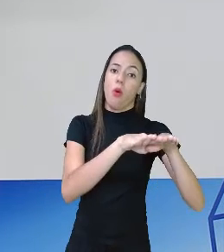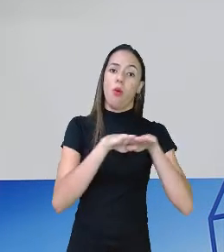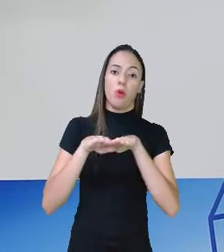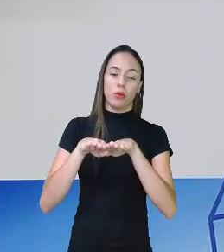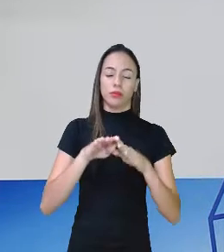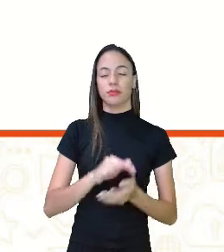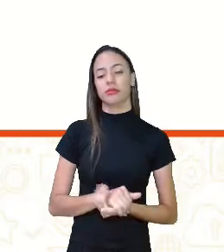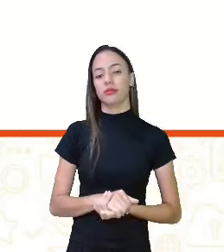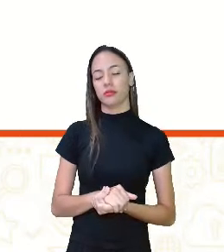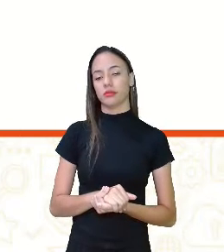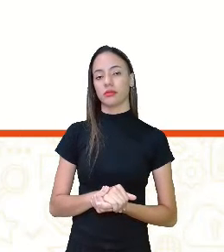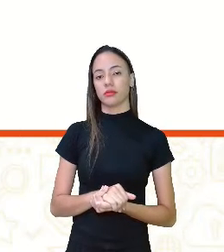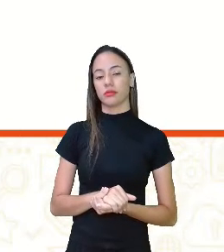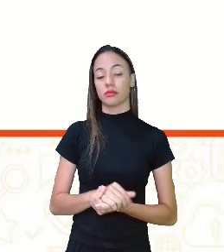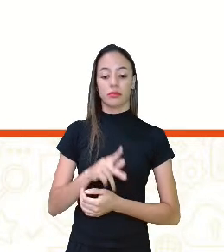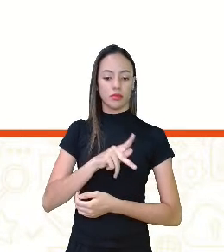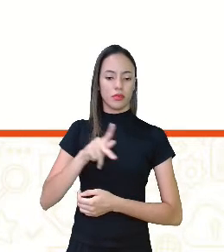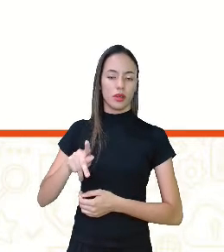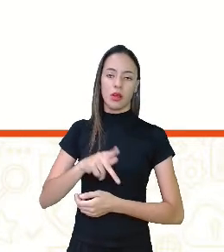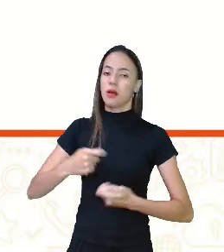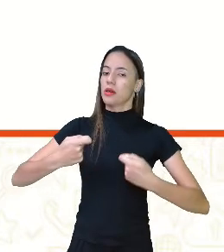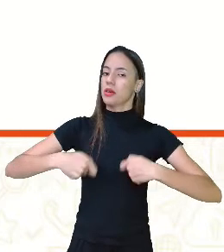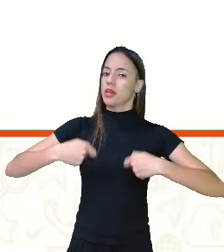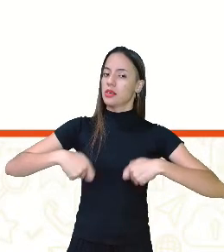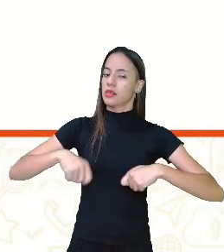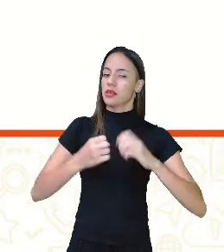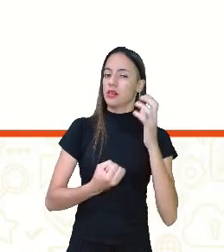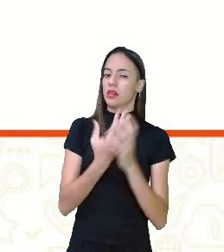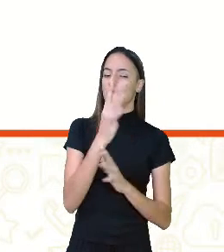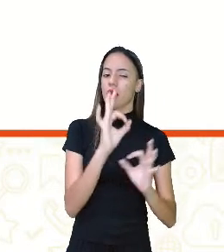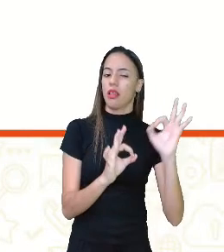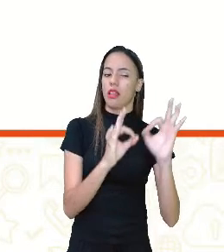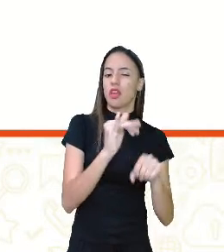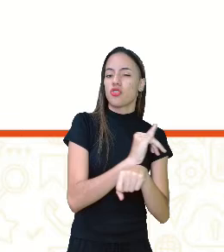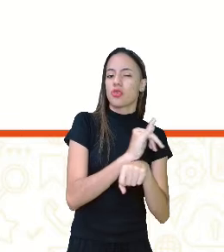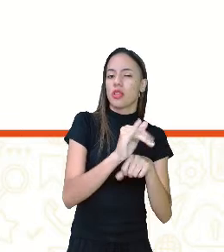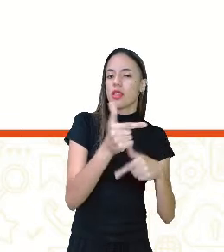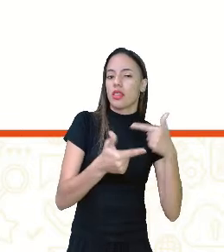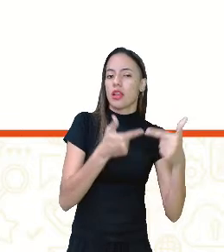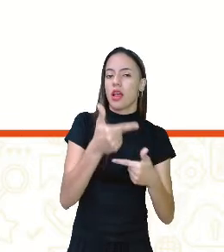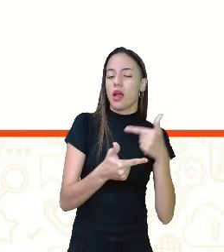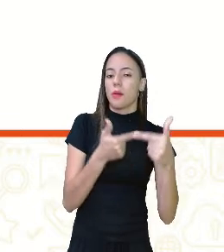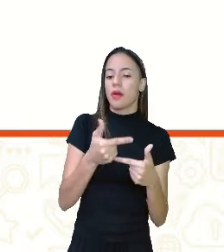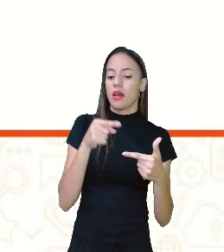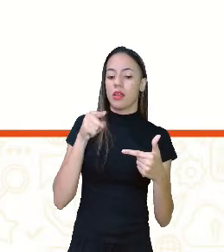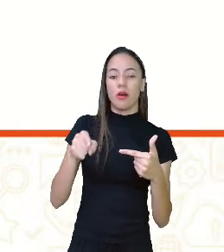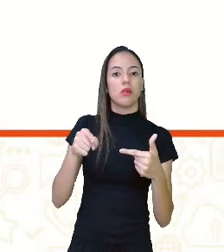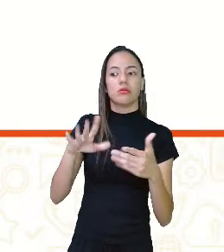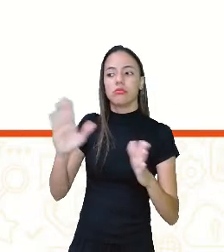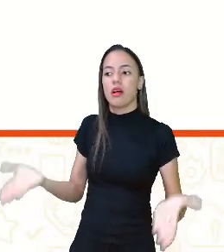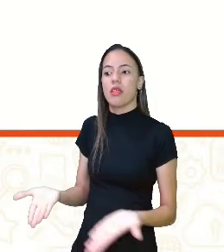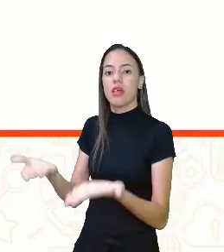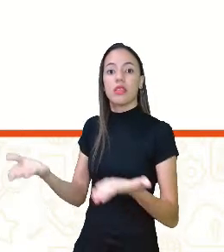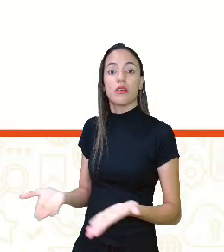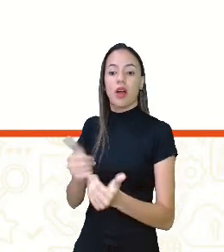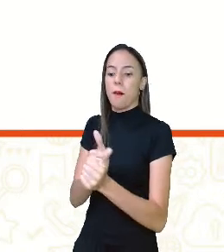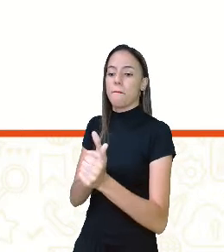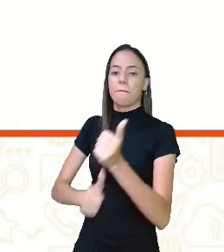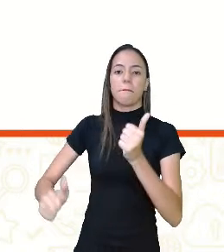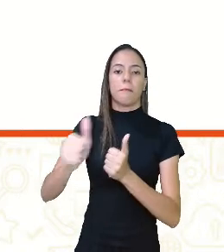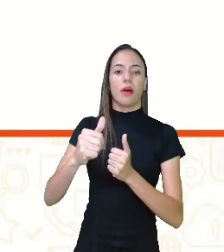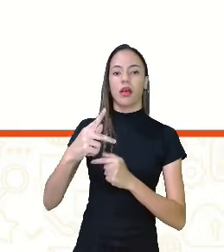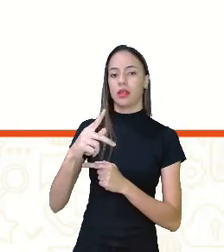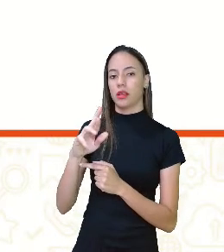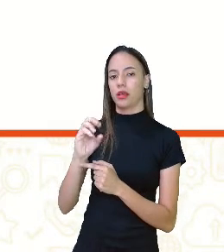O professor, ele deve elaborar estratégias de trabalho para dar protagonismo para a aula,